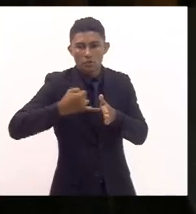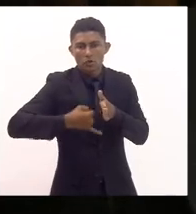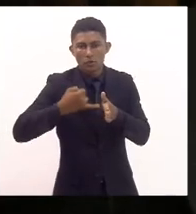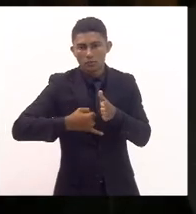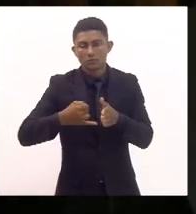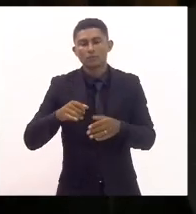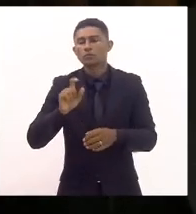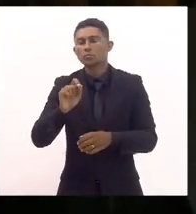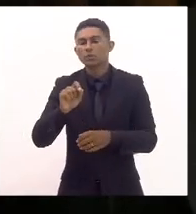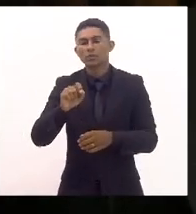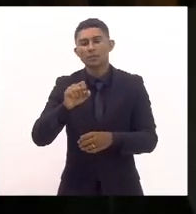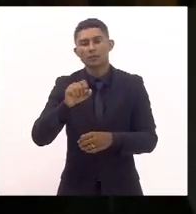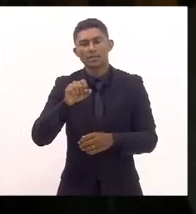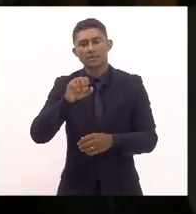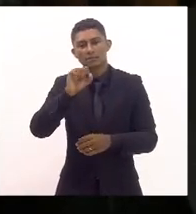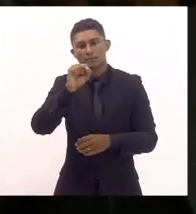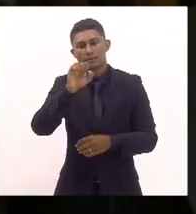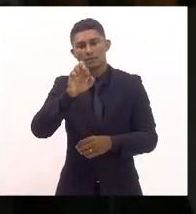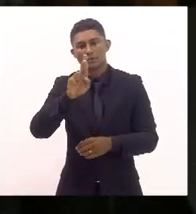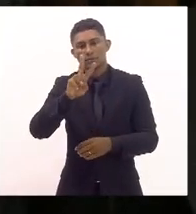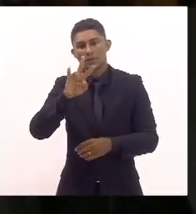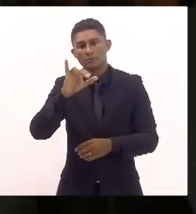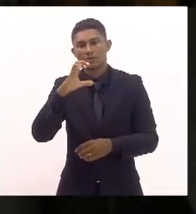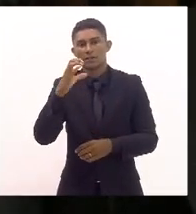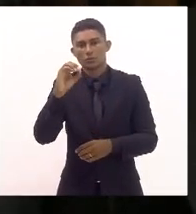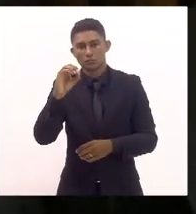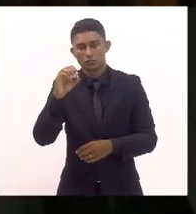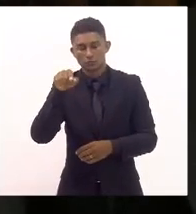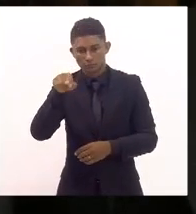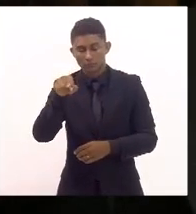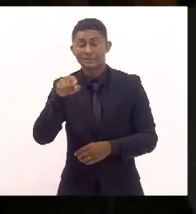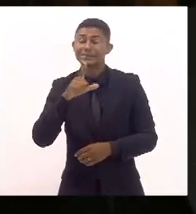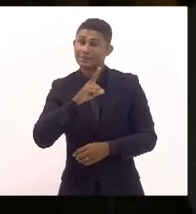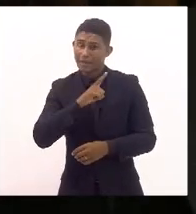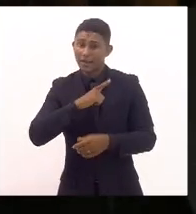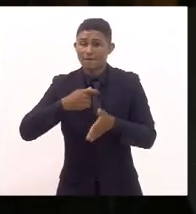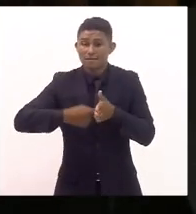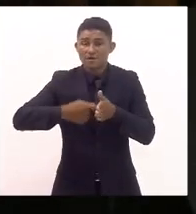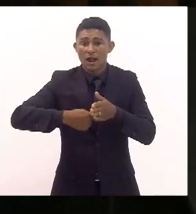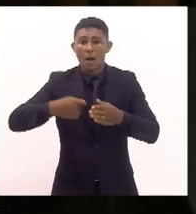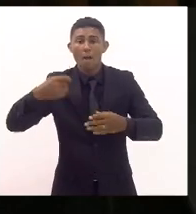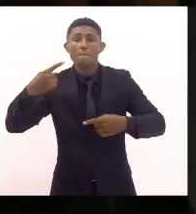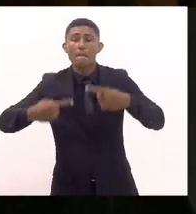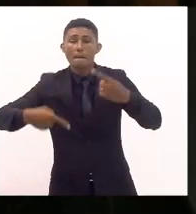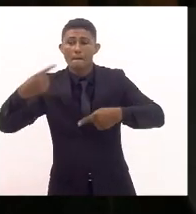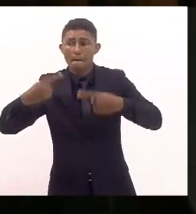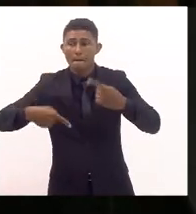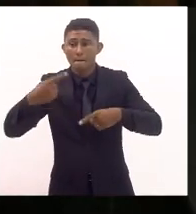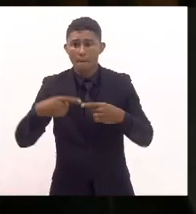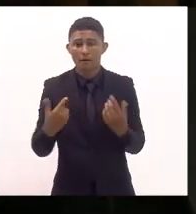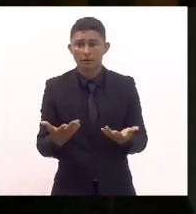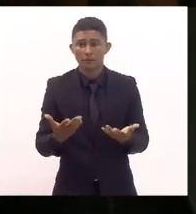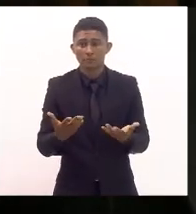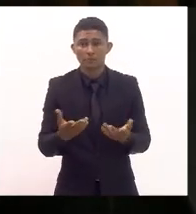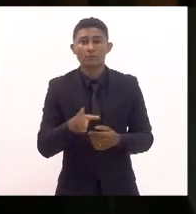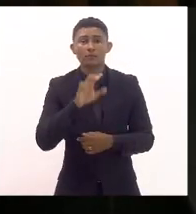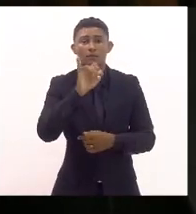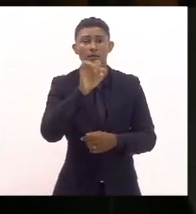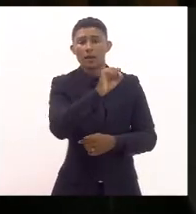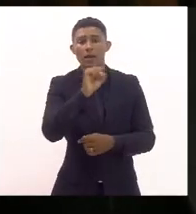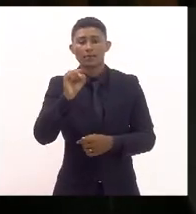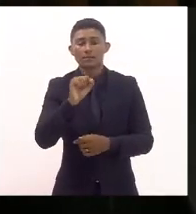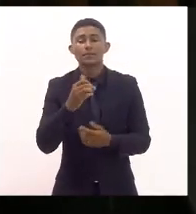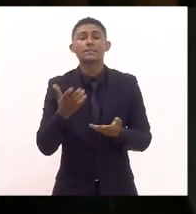serviço E aí tem amor guerra fiscal eu não sei quanto ali Custom do icss do